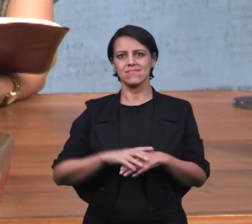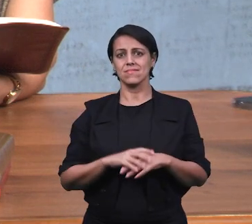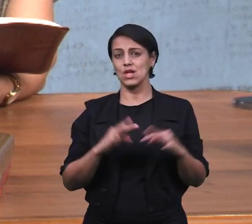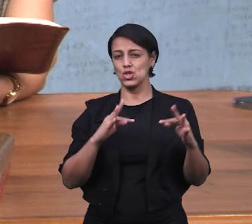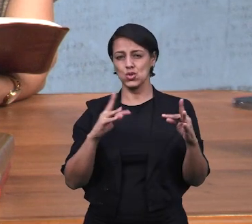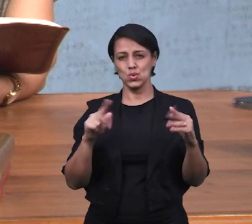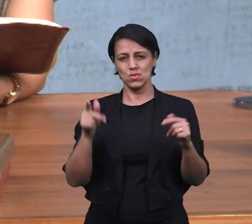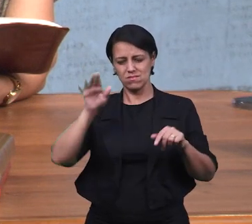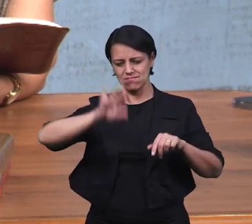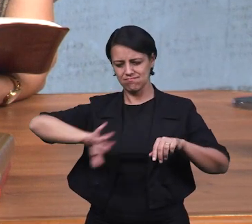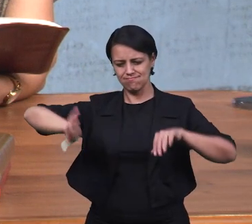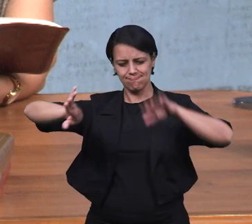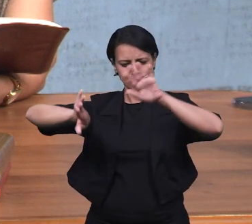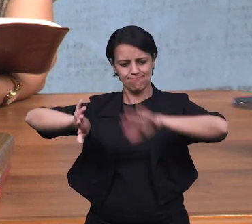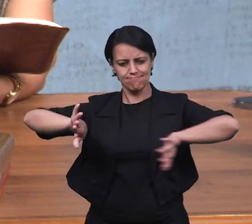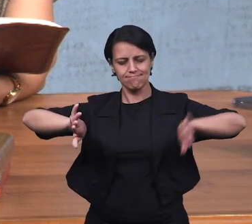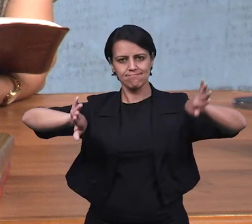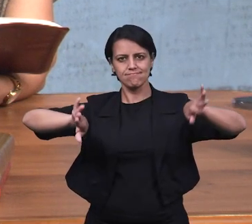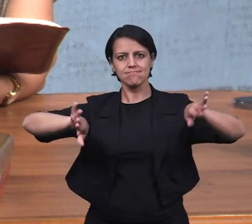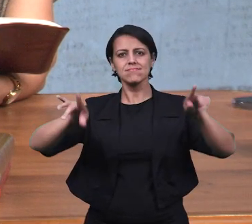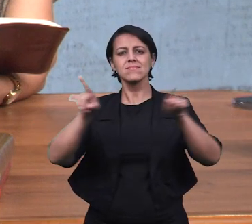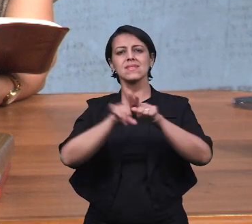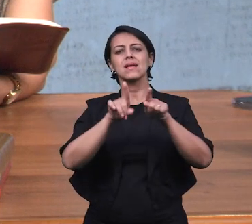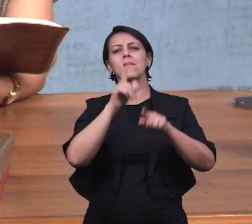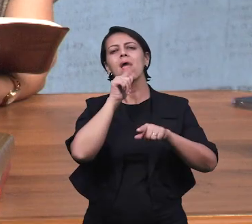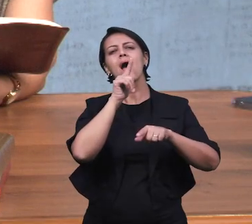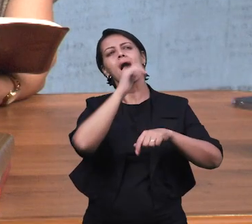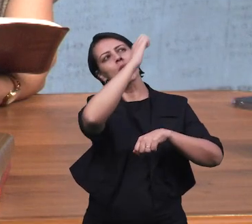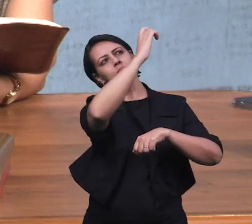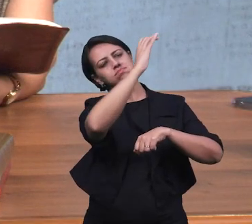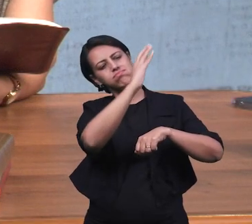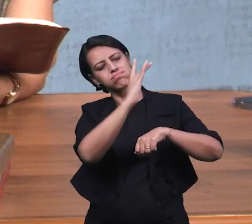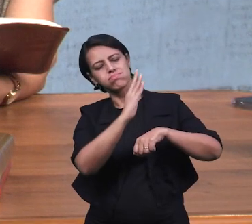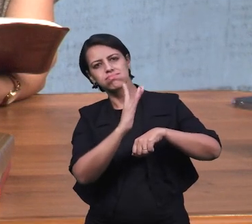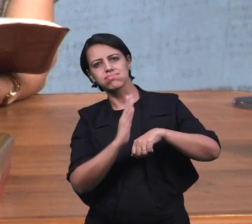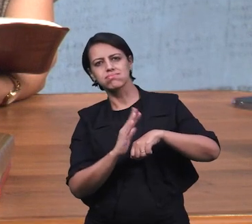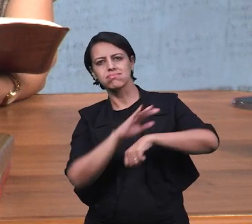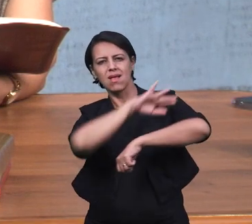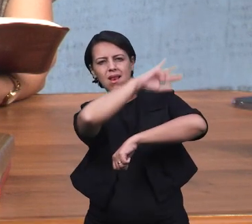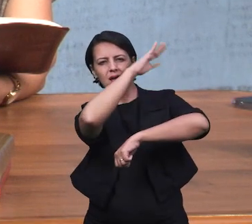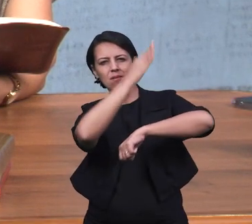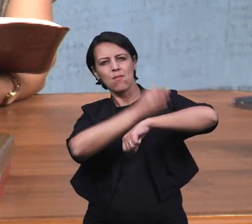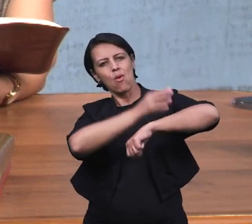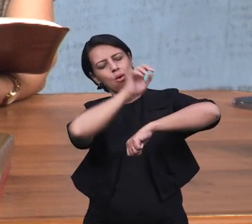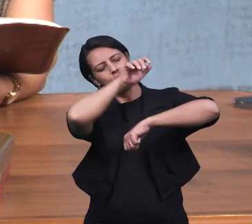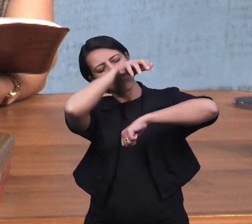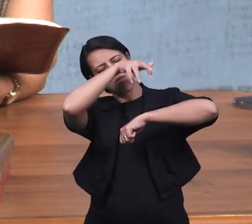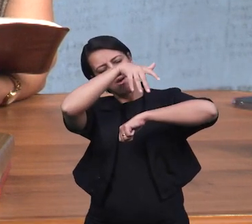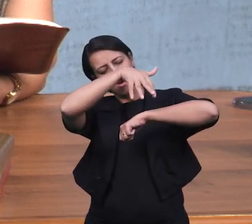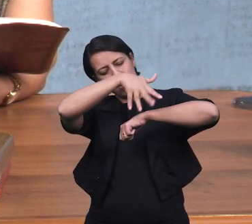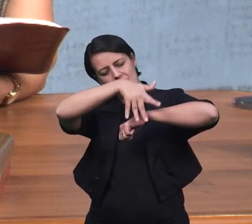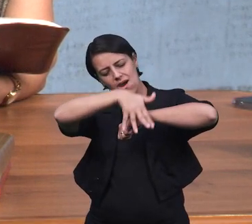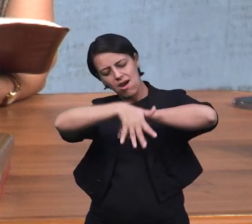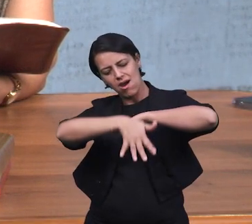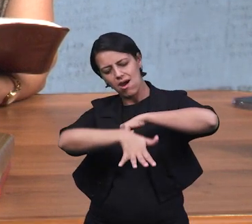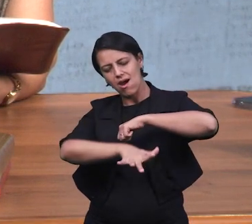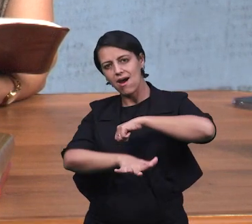Sartã. E as que desciam ao mar das Campinas, que é o mar